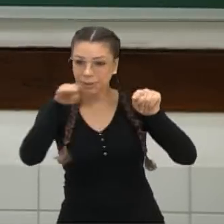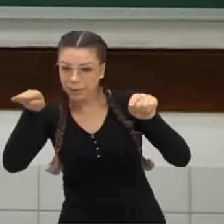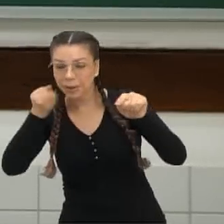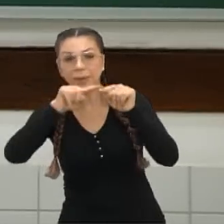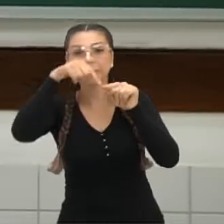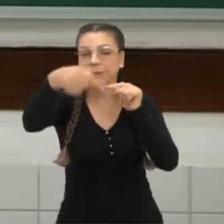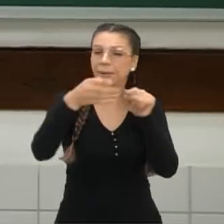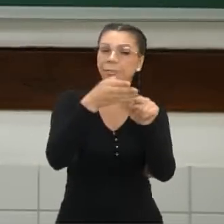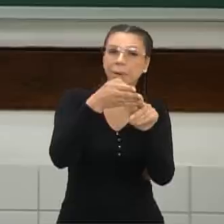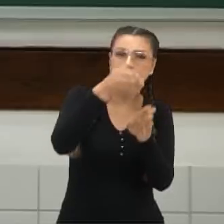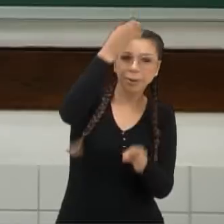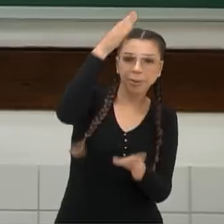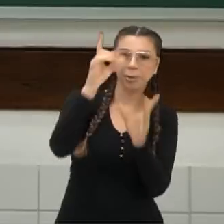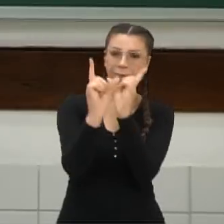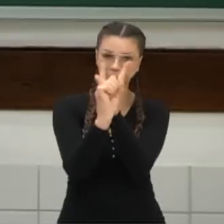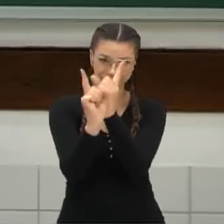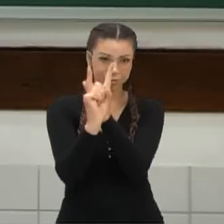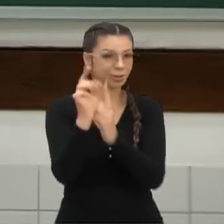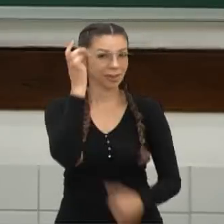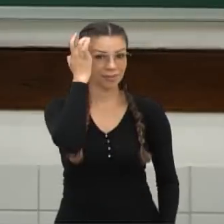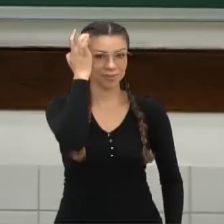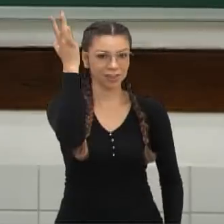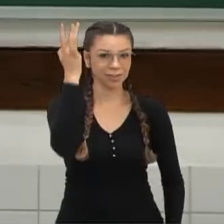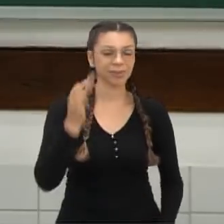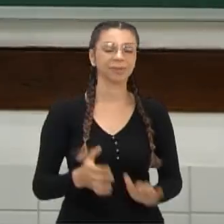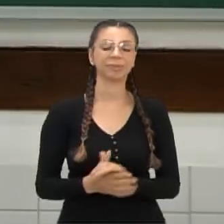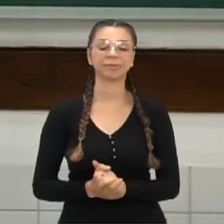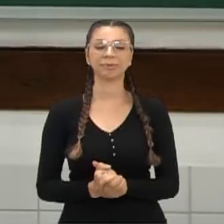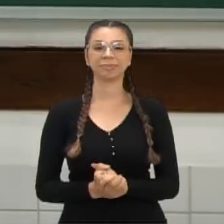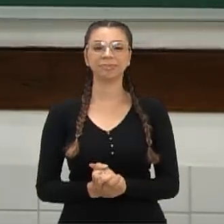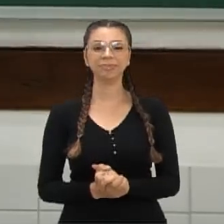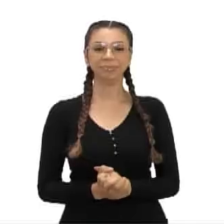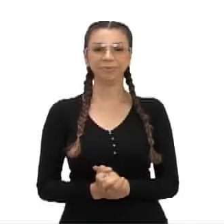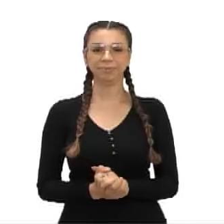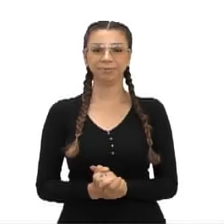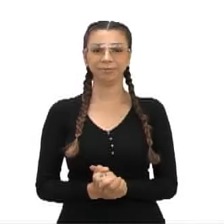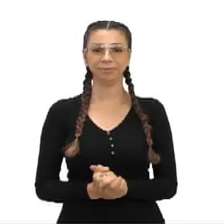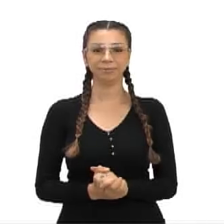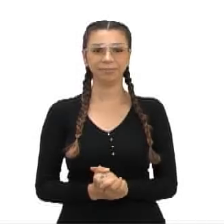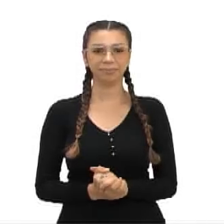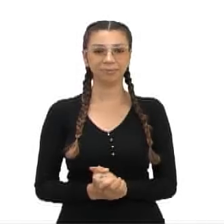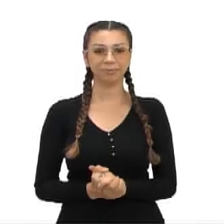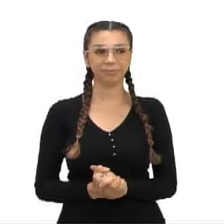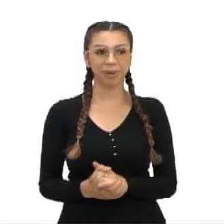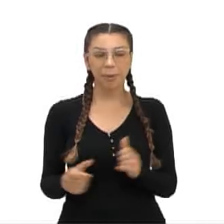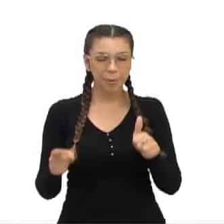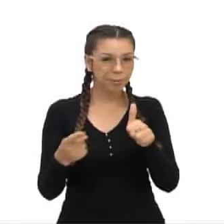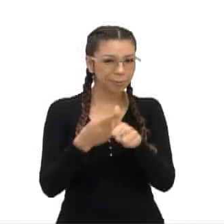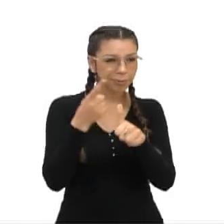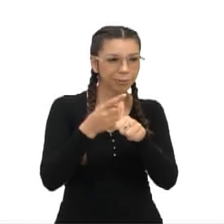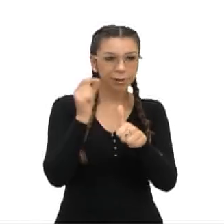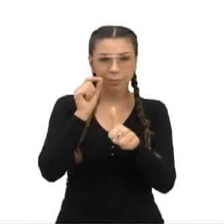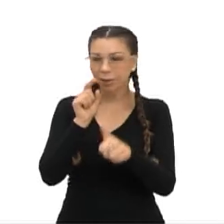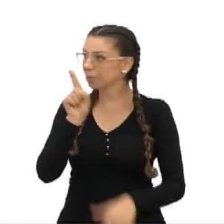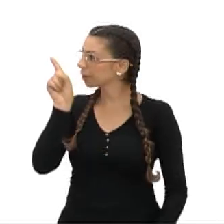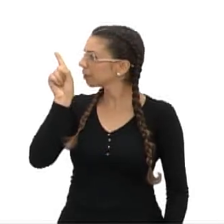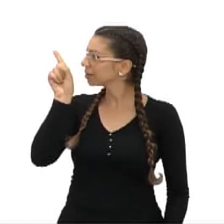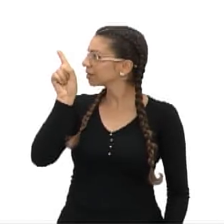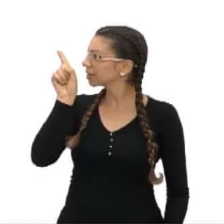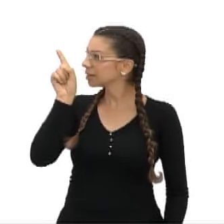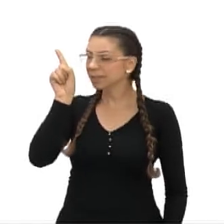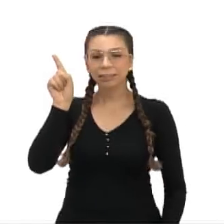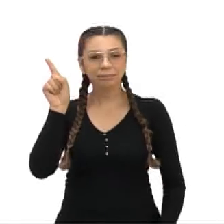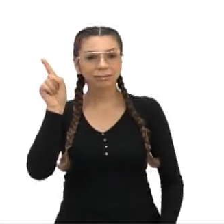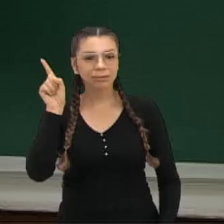depois vertical, fica bem fácil. Vamos lá, ó. Olha lá, vou pegar este ponto aqui, ó. Esse ponto aqui, ele